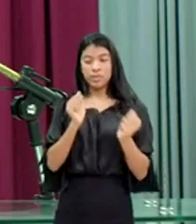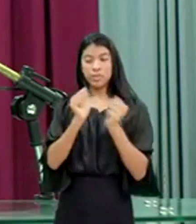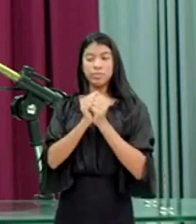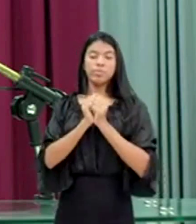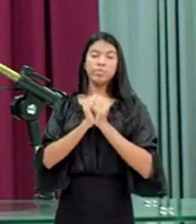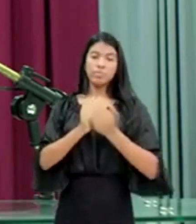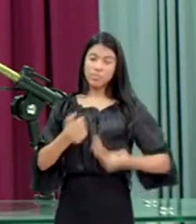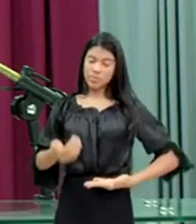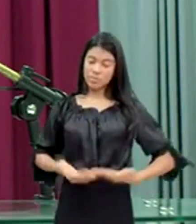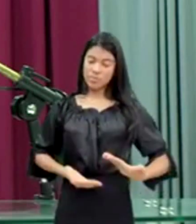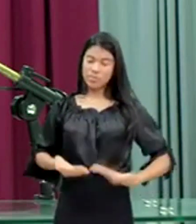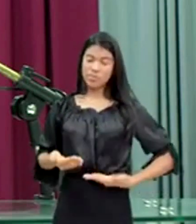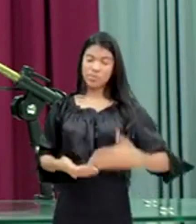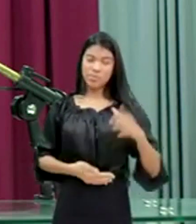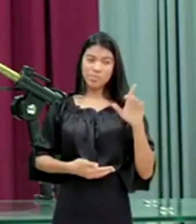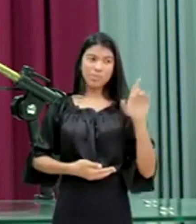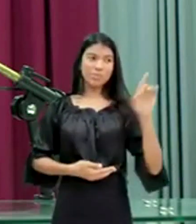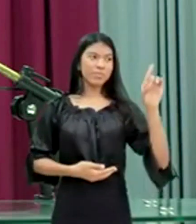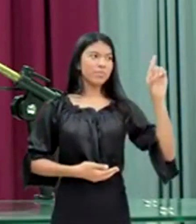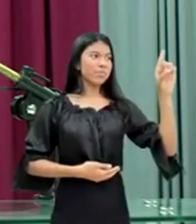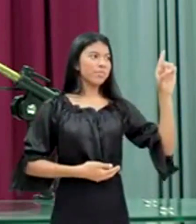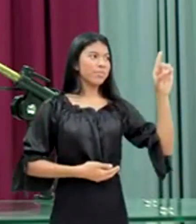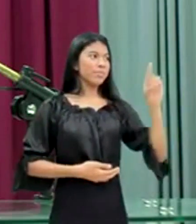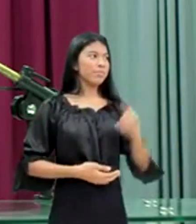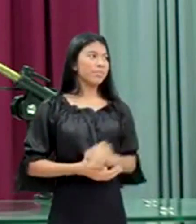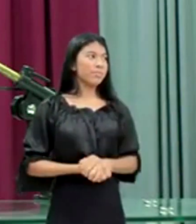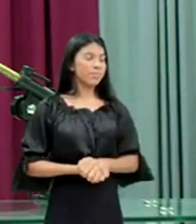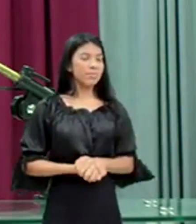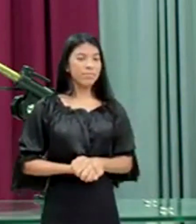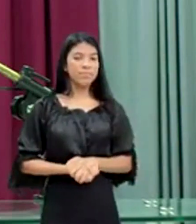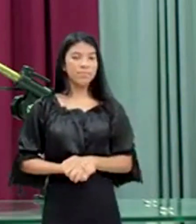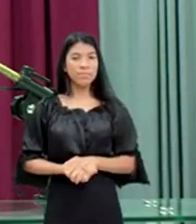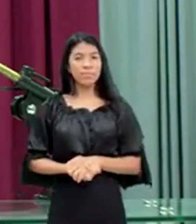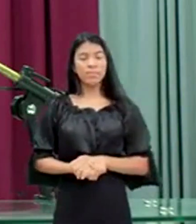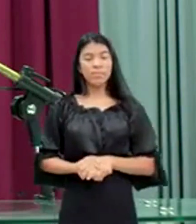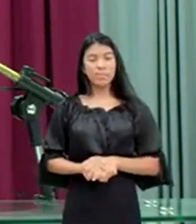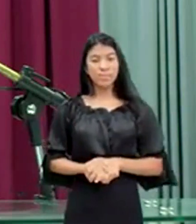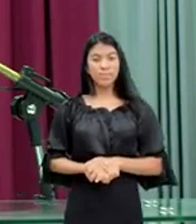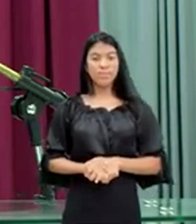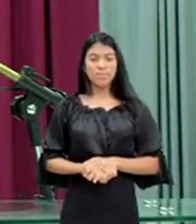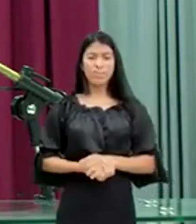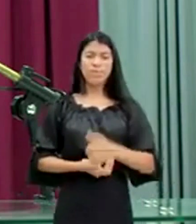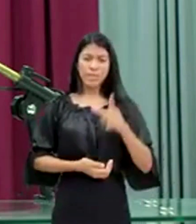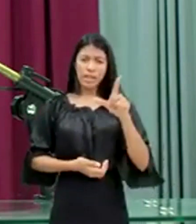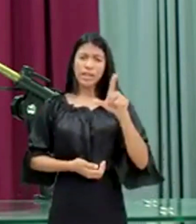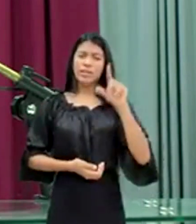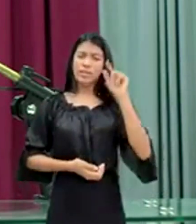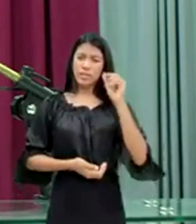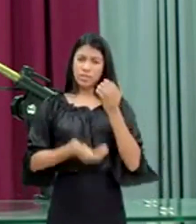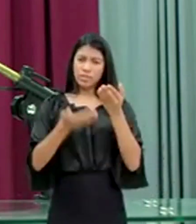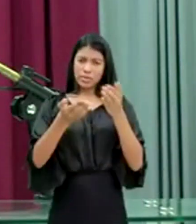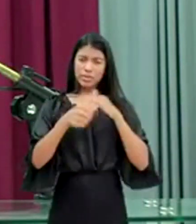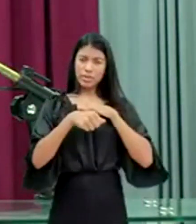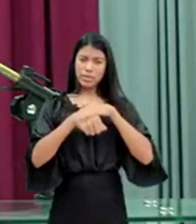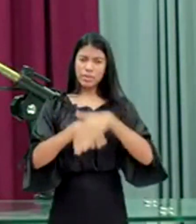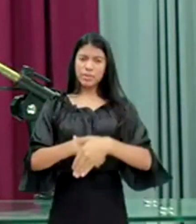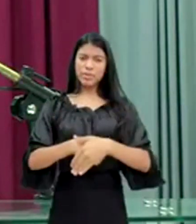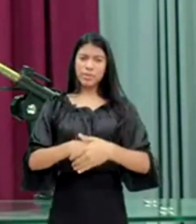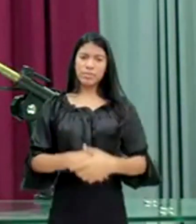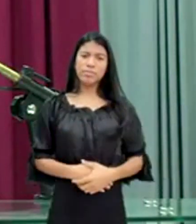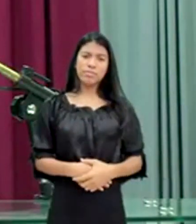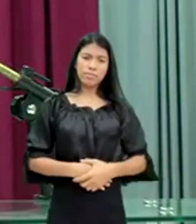continuar servindo ao Senhor. Que seja essa a sua decisão nesta noite. Que